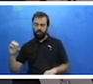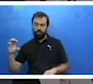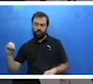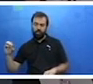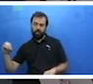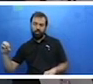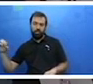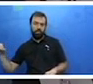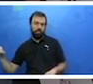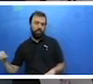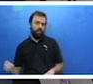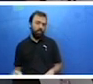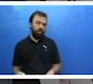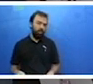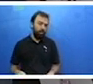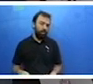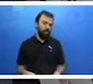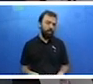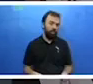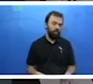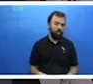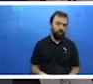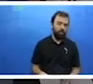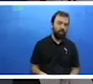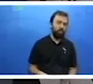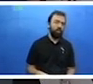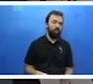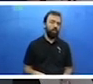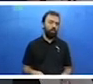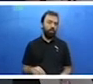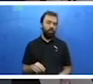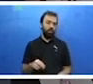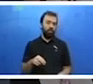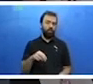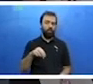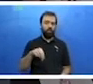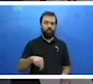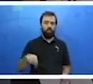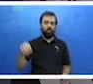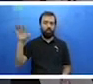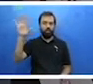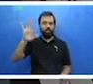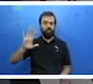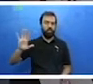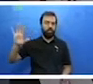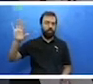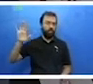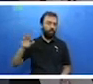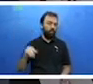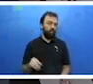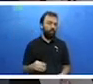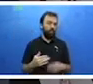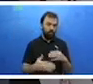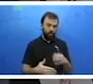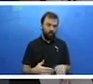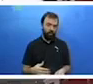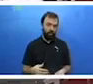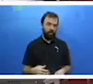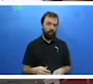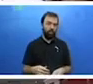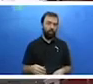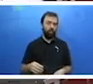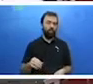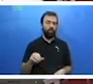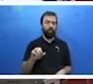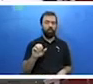em cima certinho do 1.500.000, de 1.500.000. Em seguida, nós